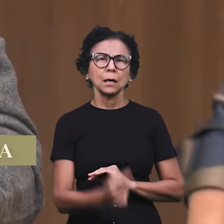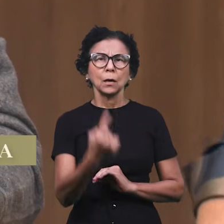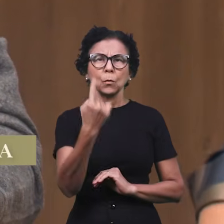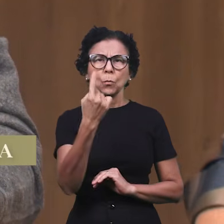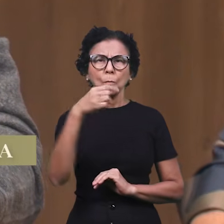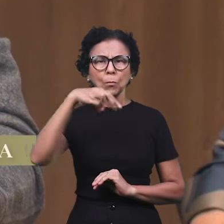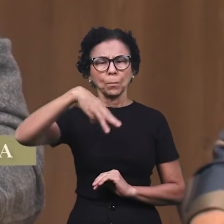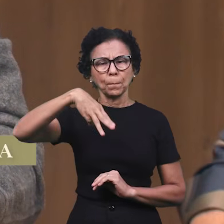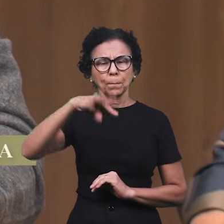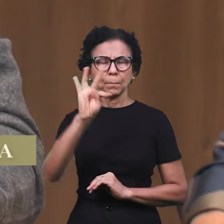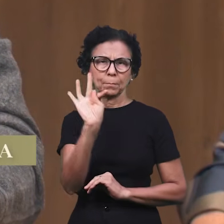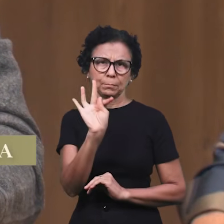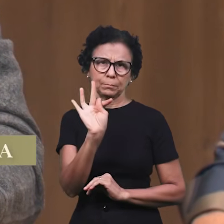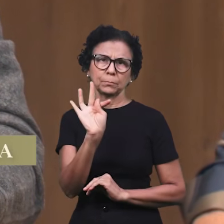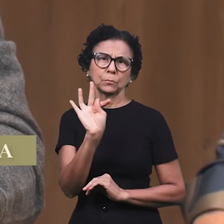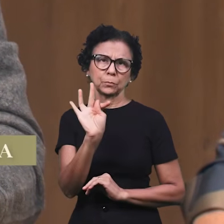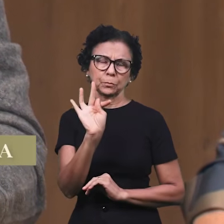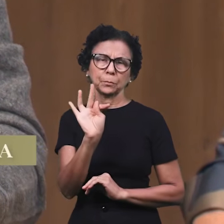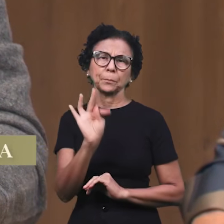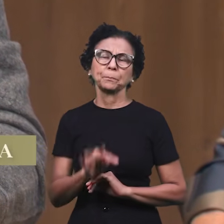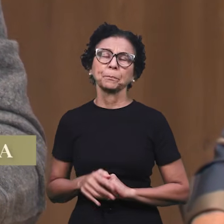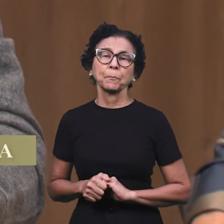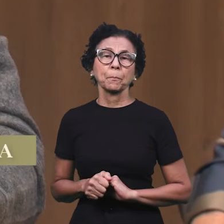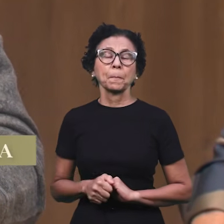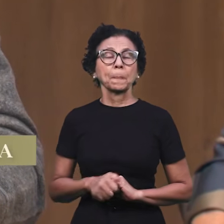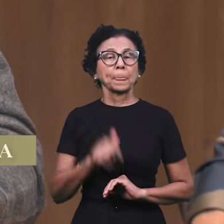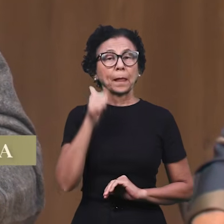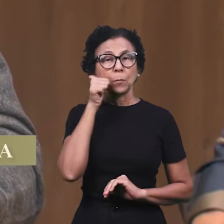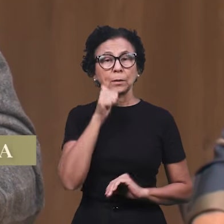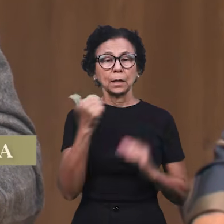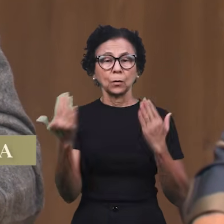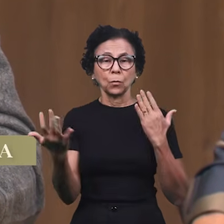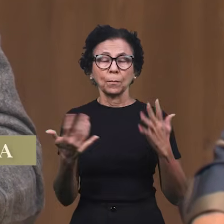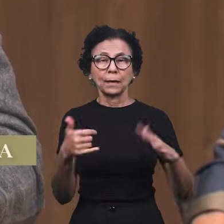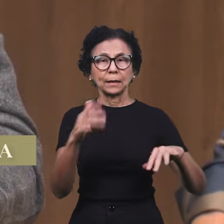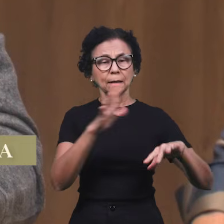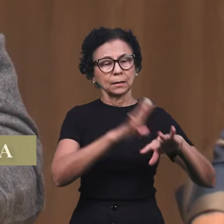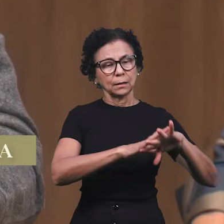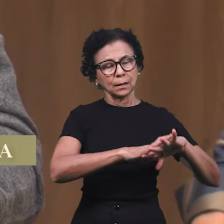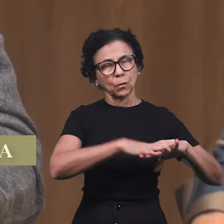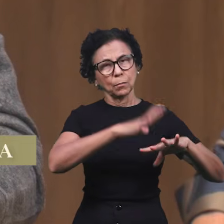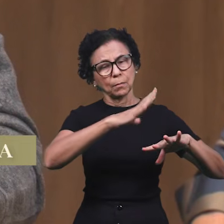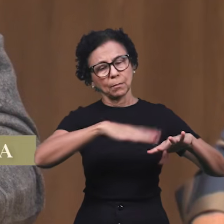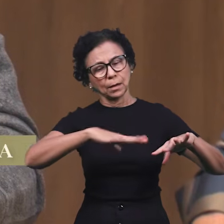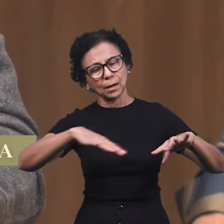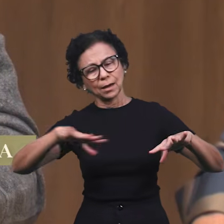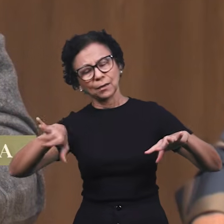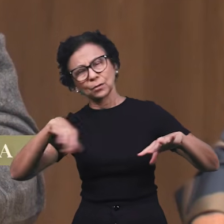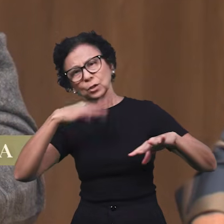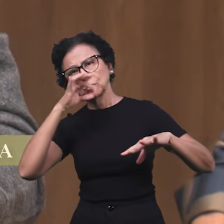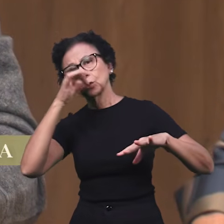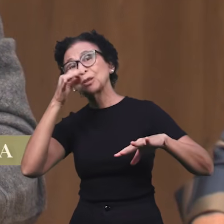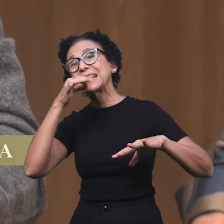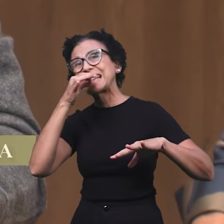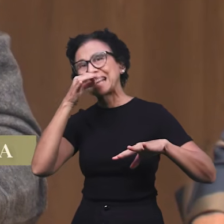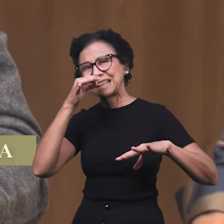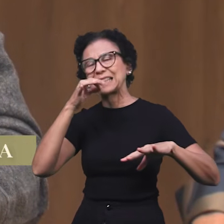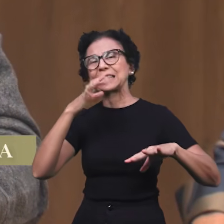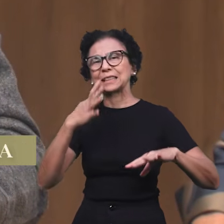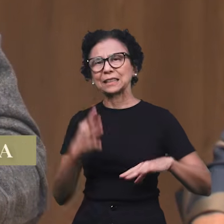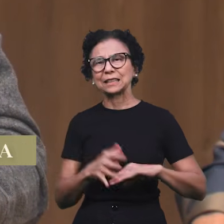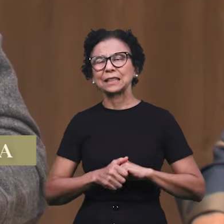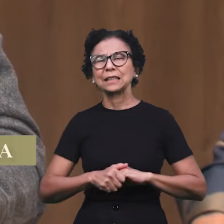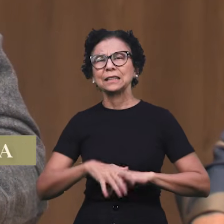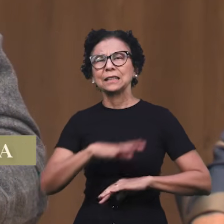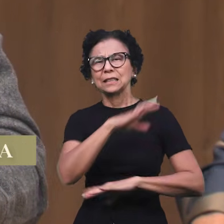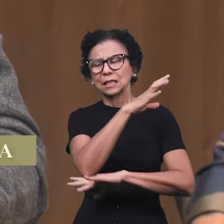estruturada. E é a mulher que edifica a estrutura da família com raízes profundas. E aos lados